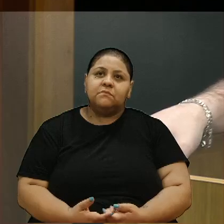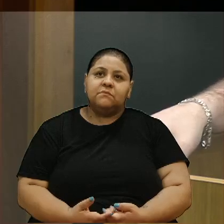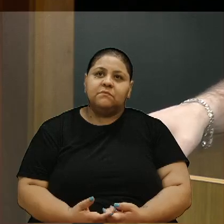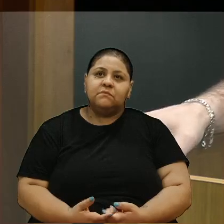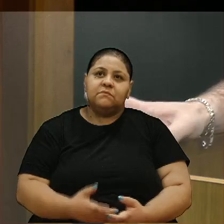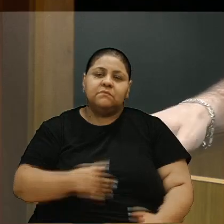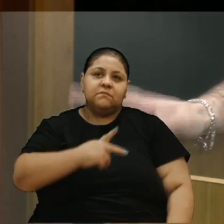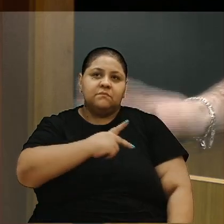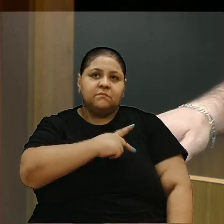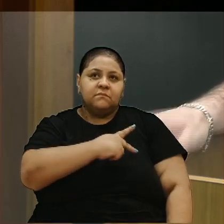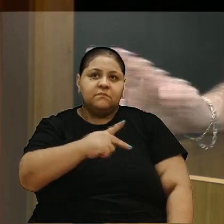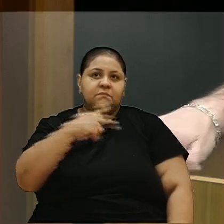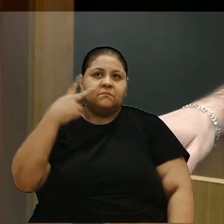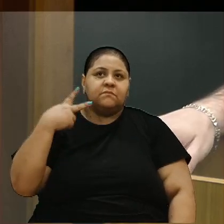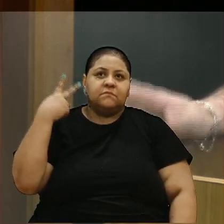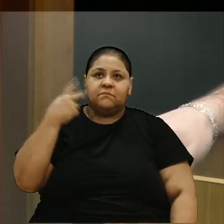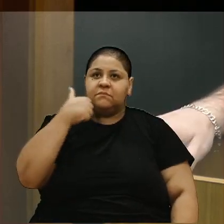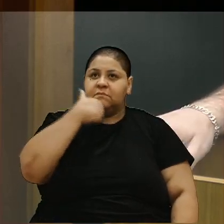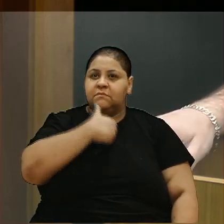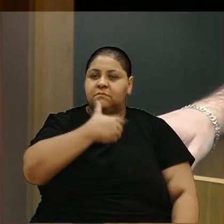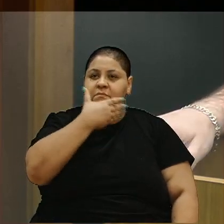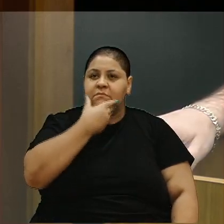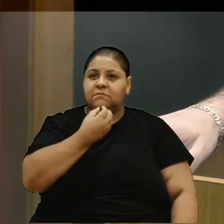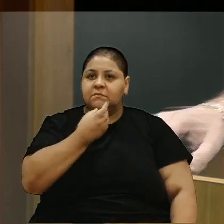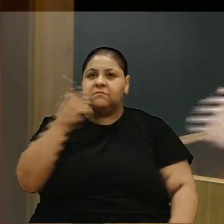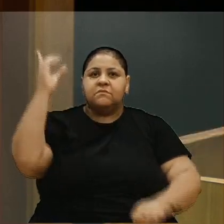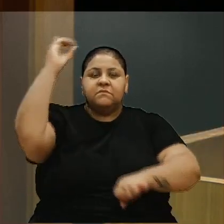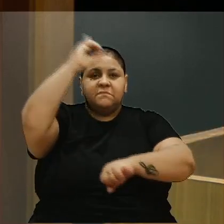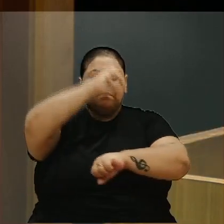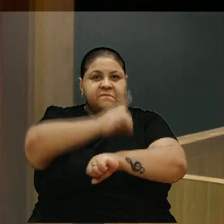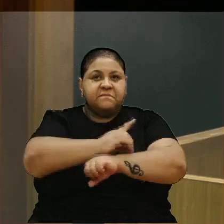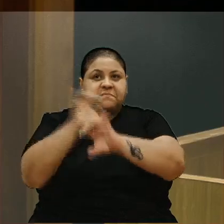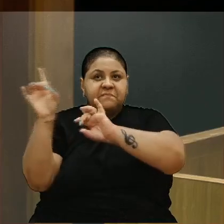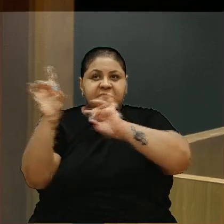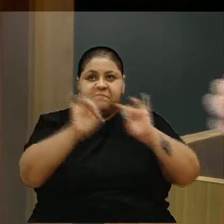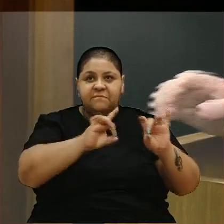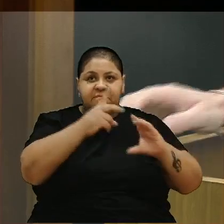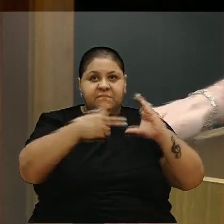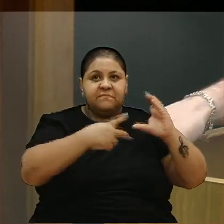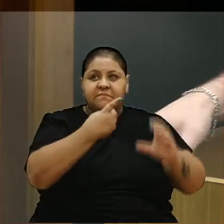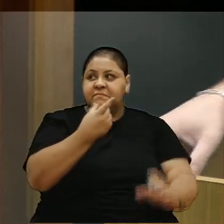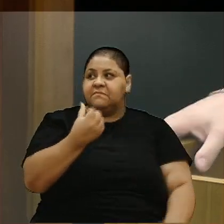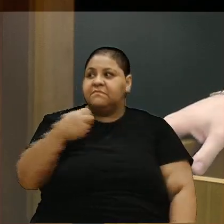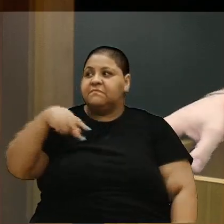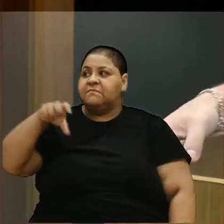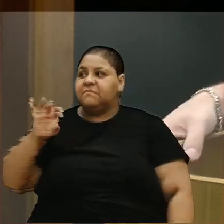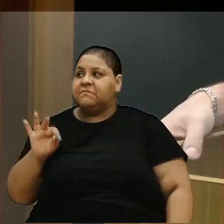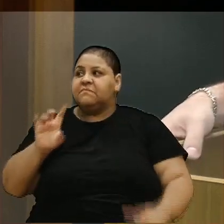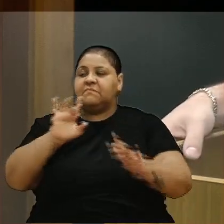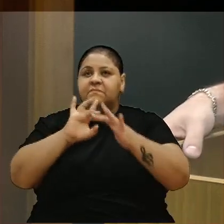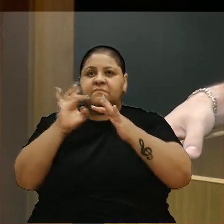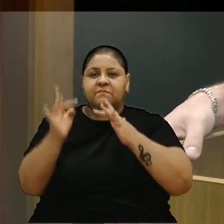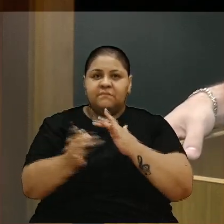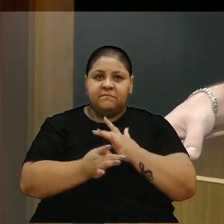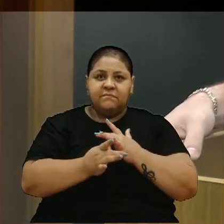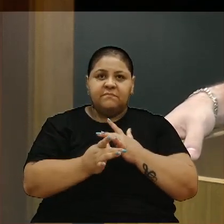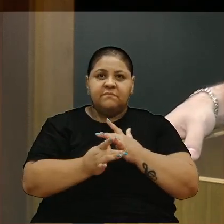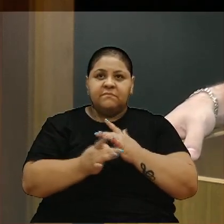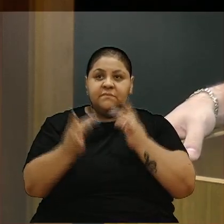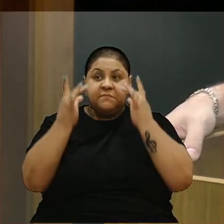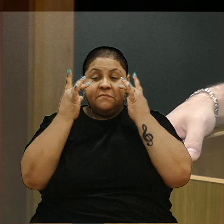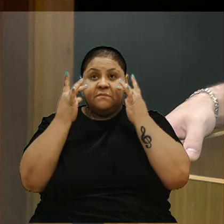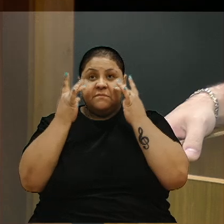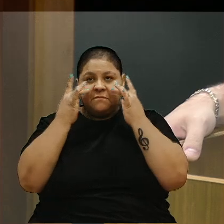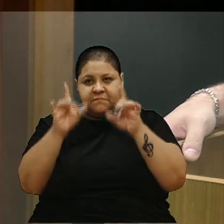Senhor presidente, senhoras e senhores vereadores, bom dia a todos que nos assistem na TV Câmara, canal 16, pelas redes sociais e